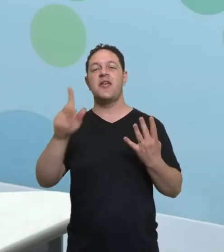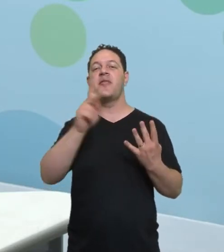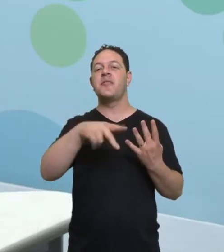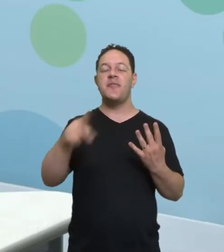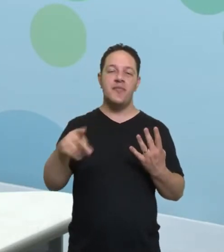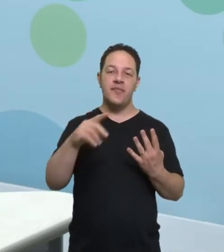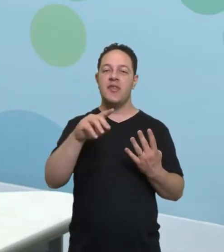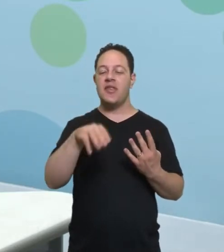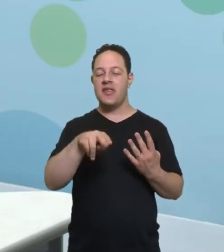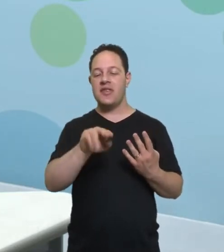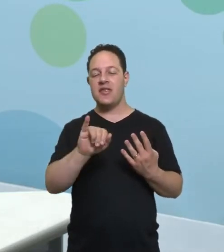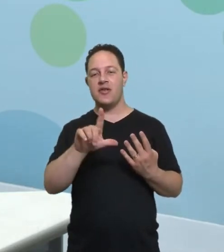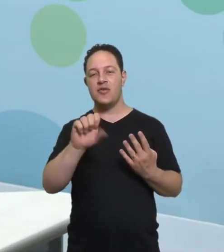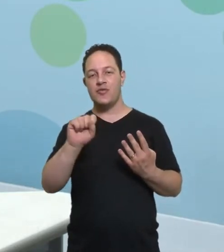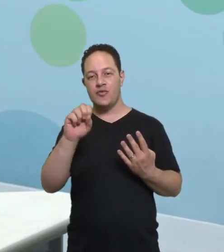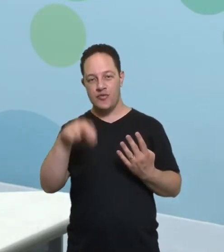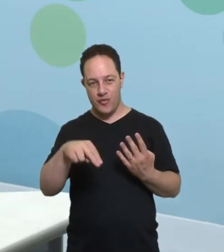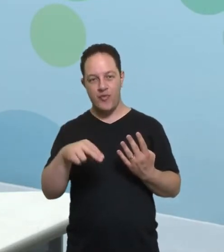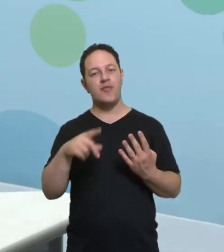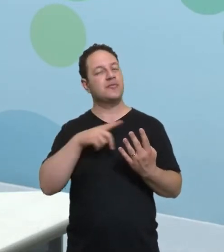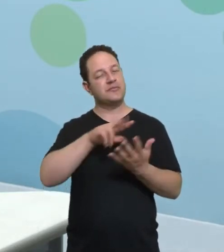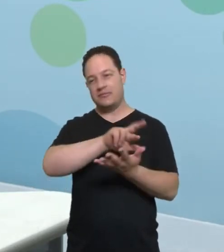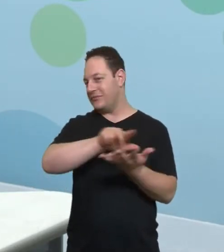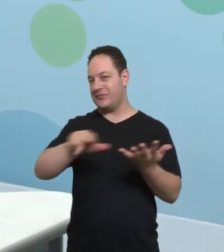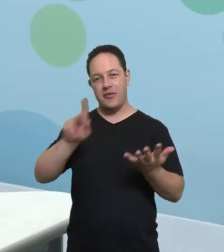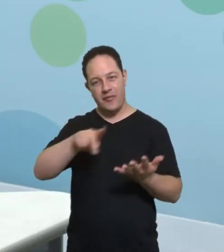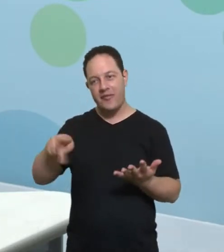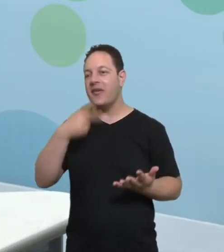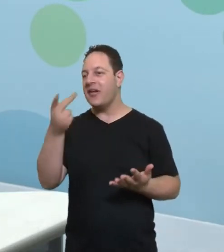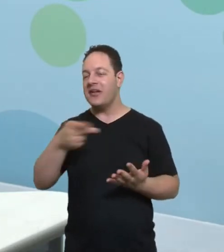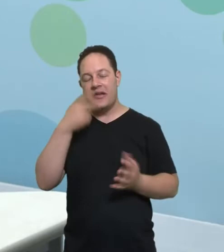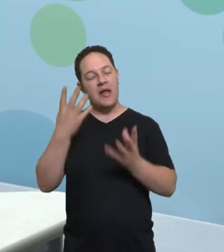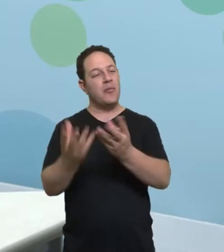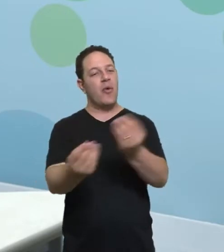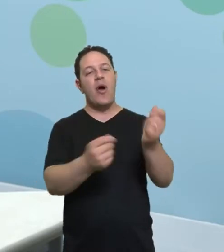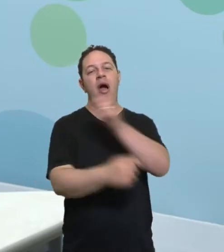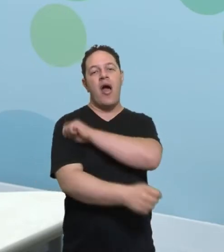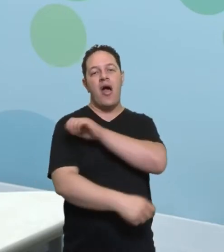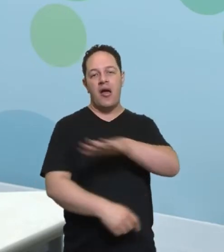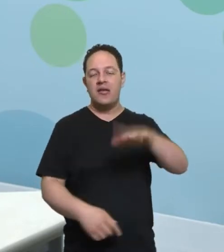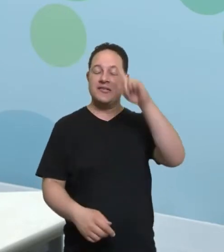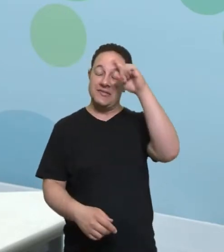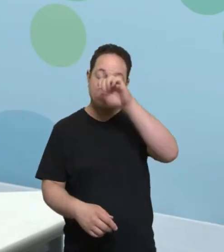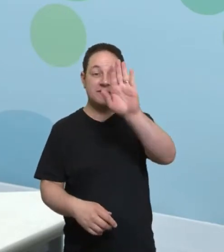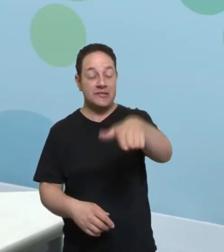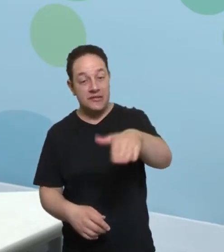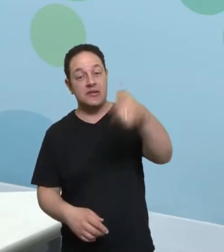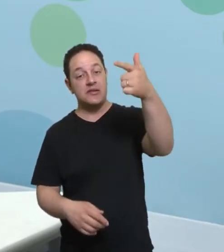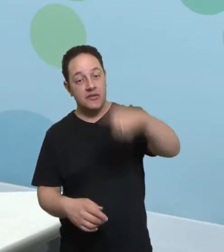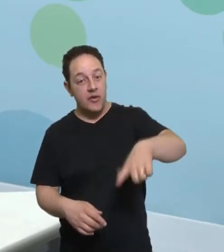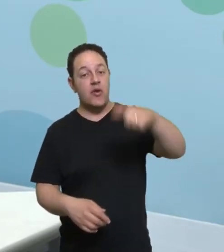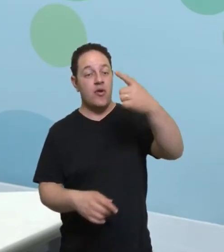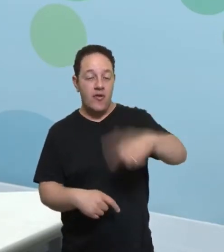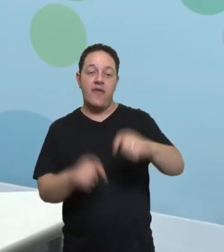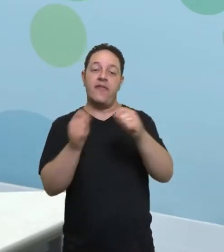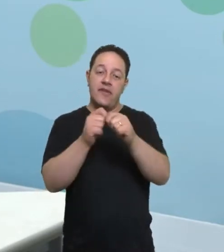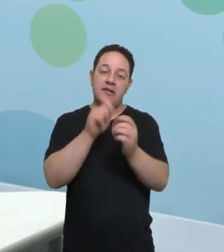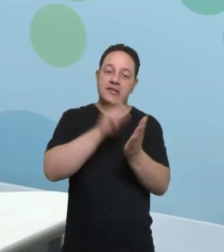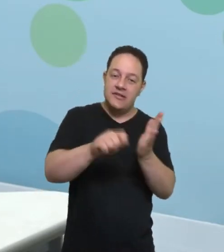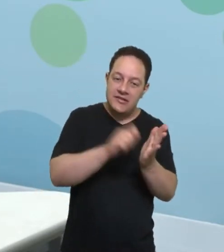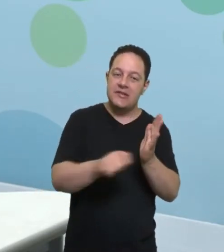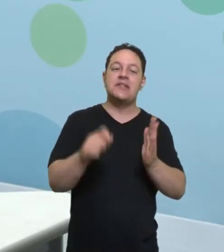pelo professor Nilson em vários outros professores comentaram da importância e da persistência né dessa desse